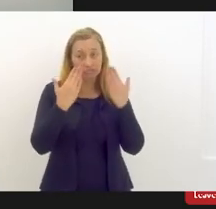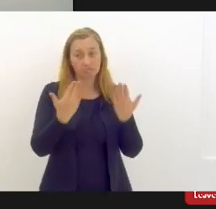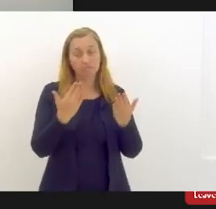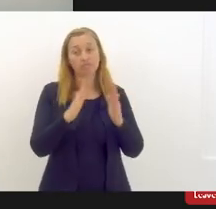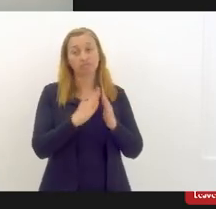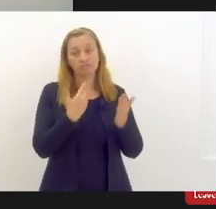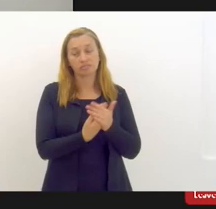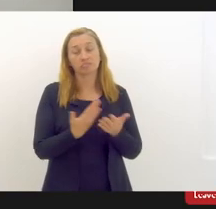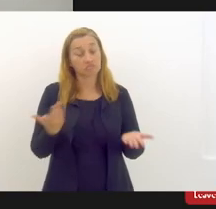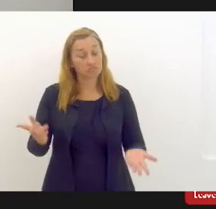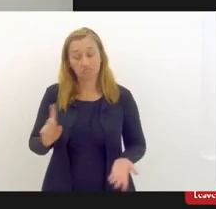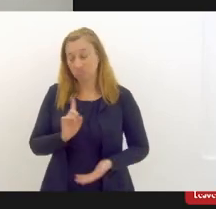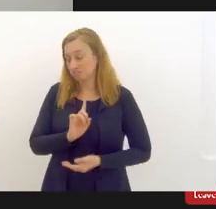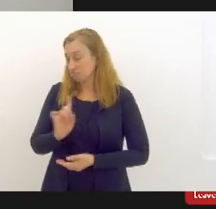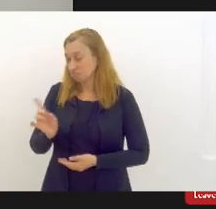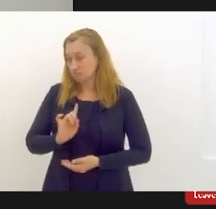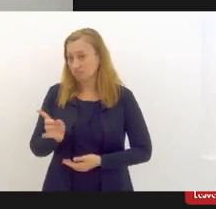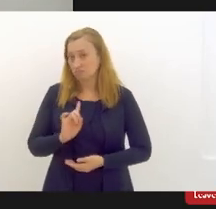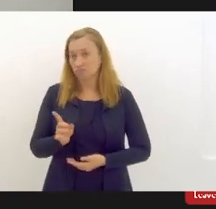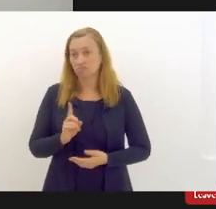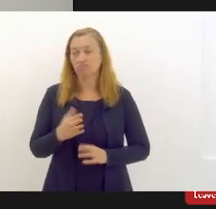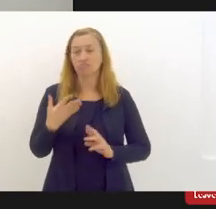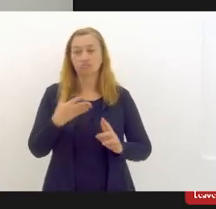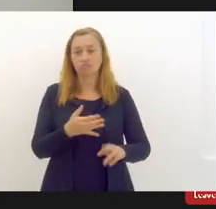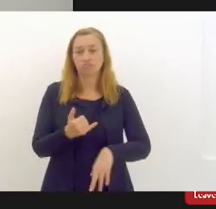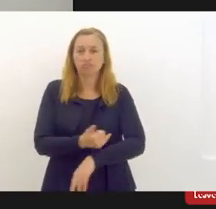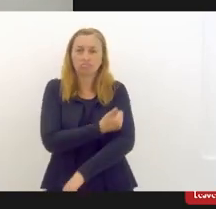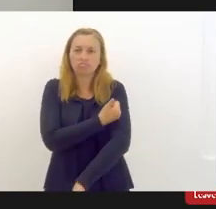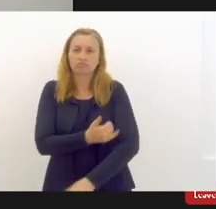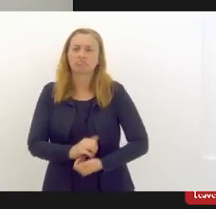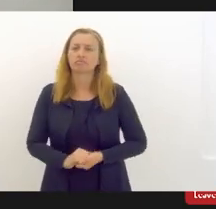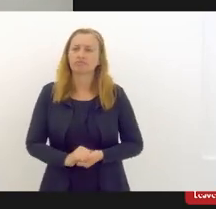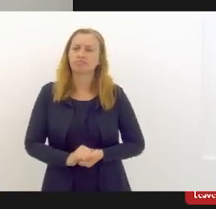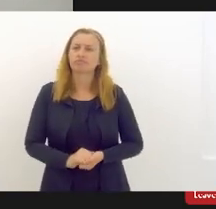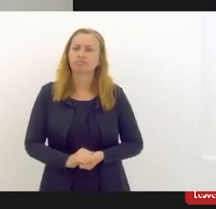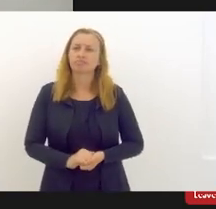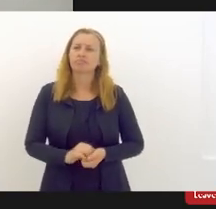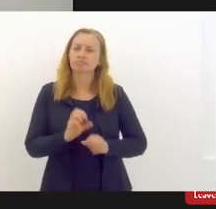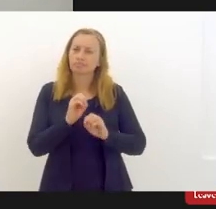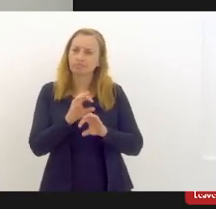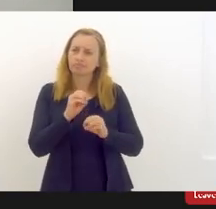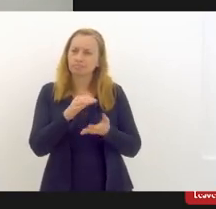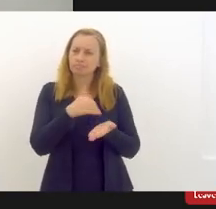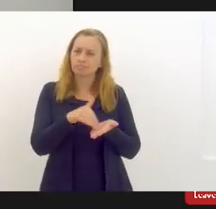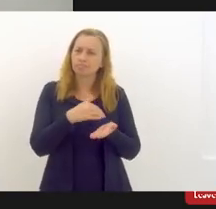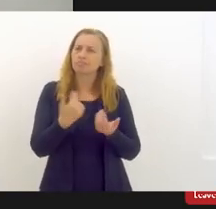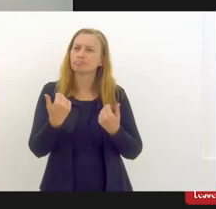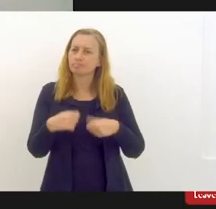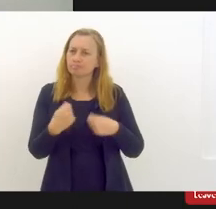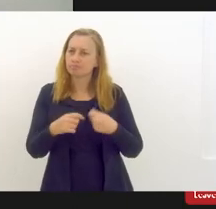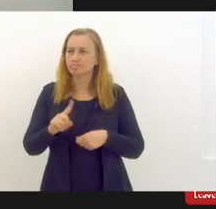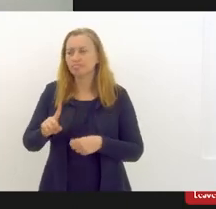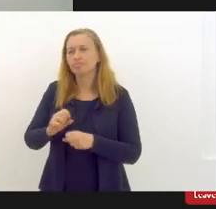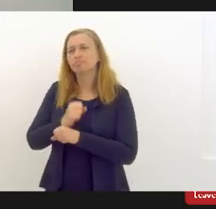Tá? Então, acho que no que se refere à infraestrutura, a SEDUC vai precisar, para